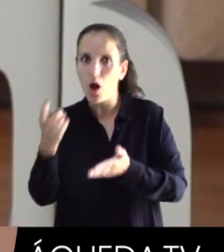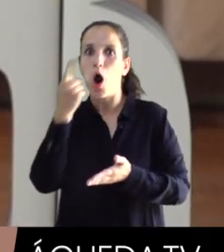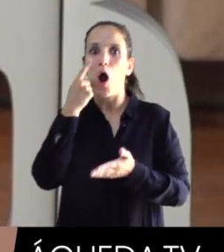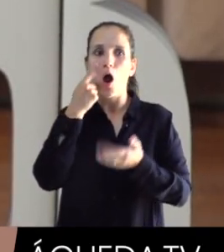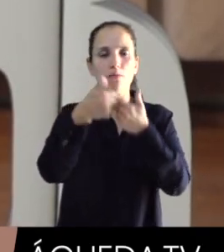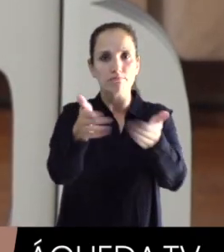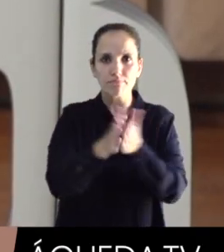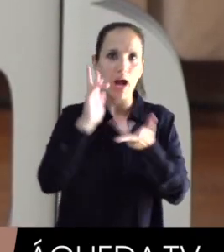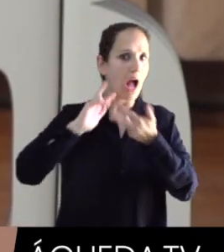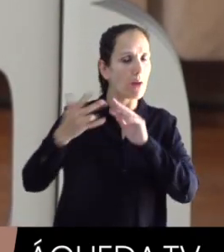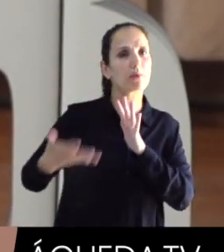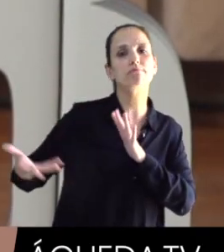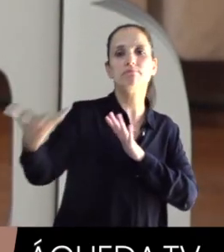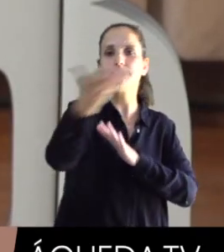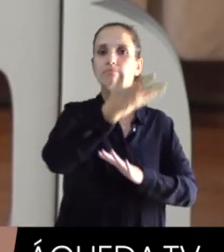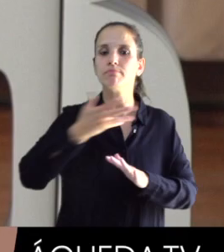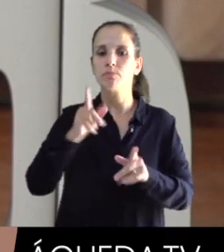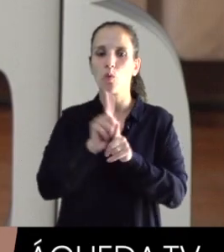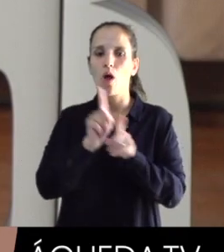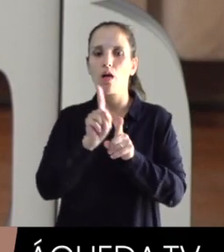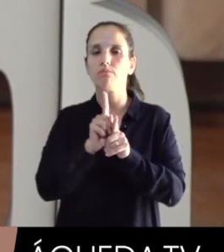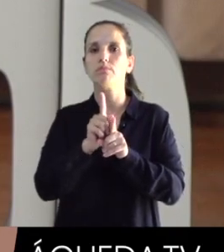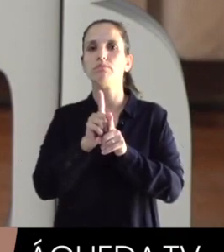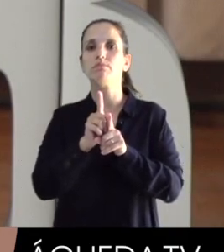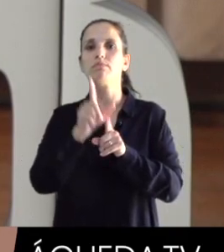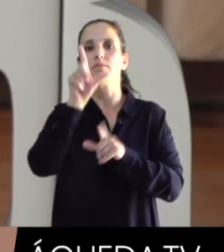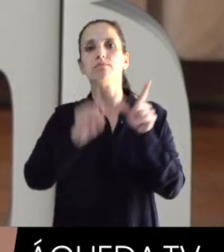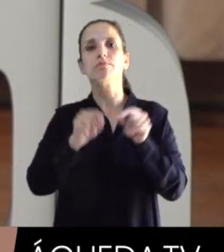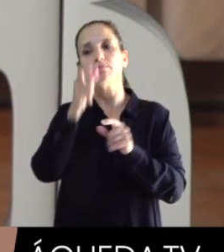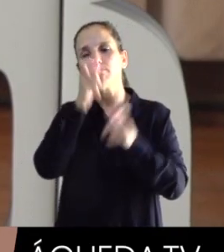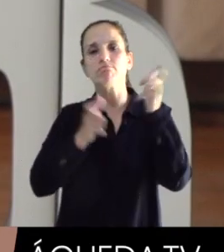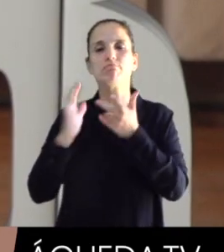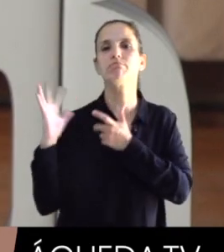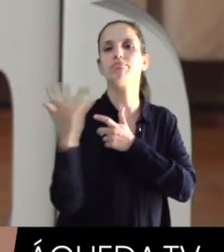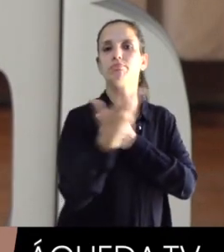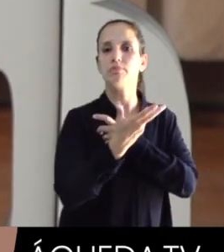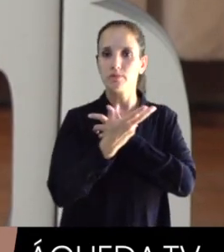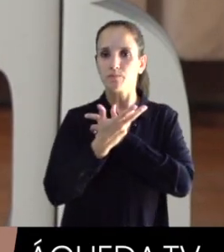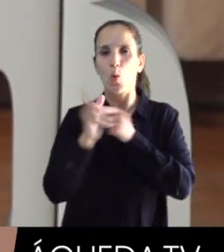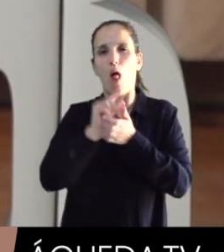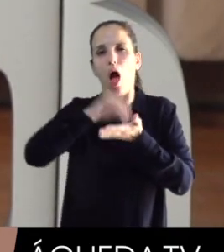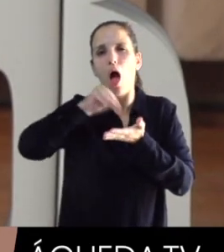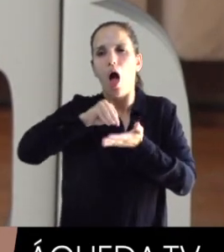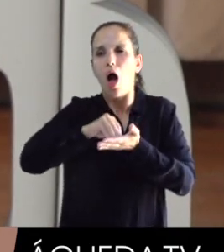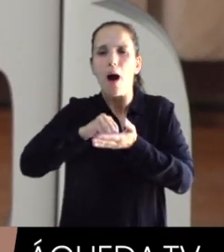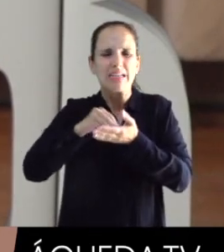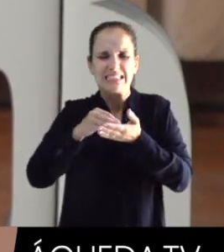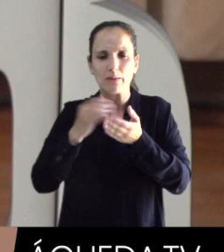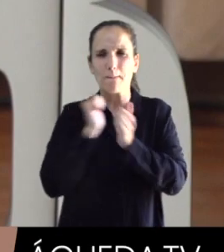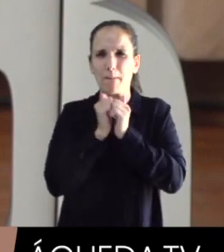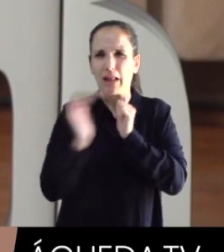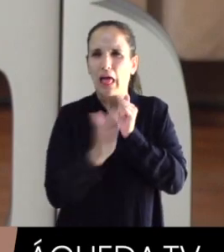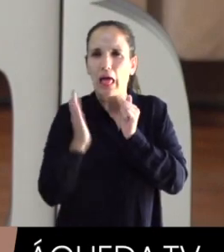conhecer o funcionamento aqui da Câmara e aquela ideia de cooperação, nomeadamente em termos de modernização administrativa e desburocratização,